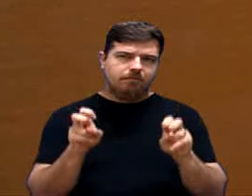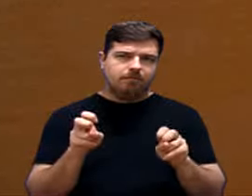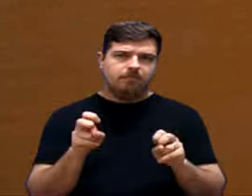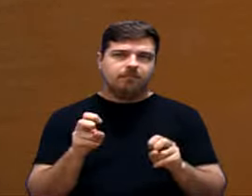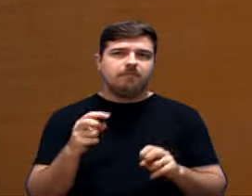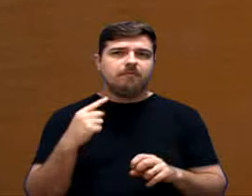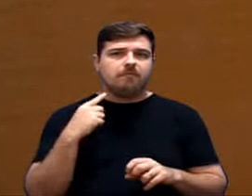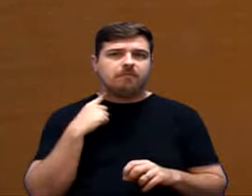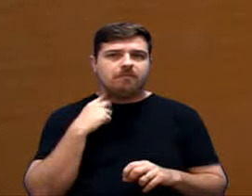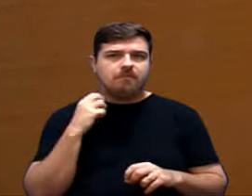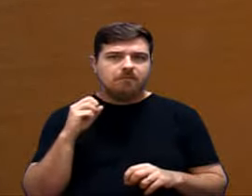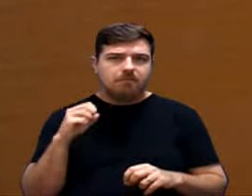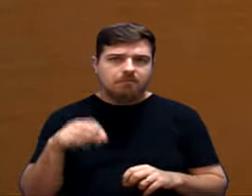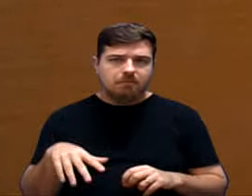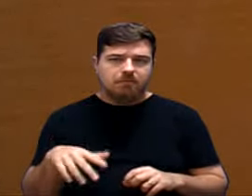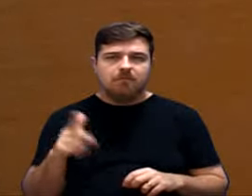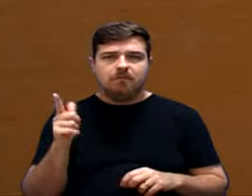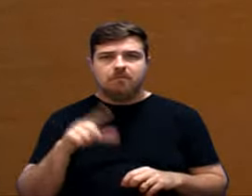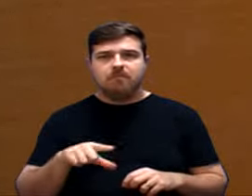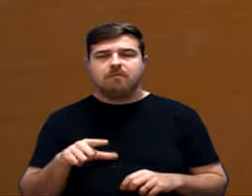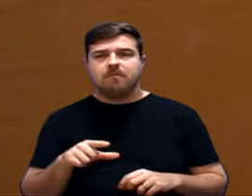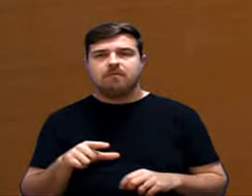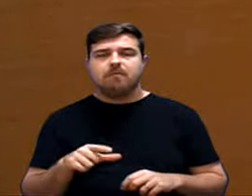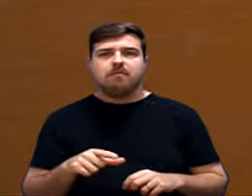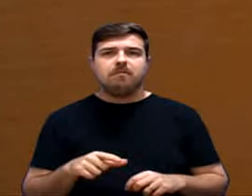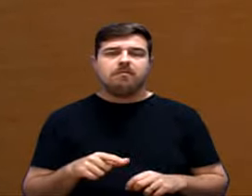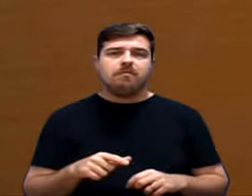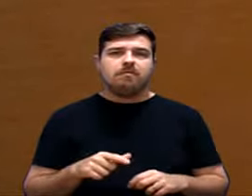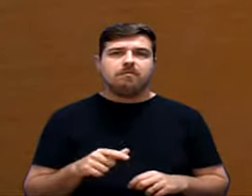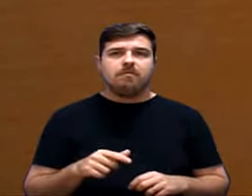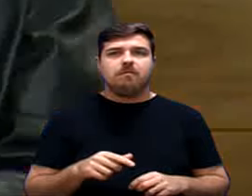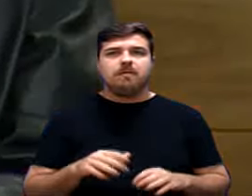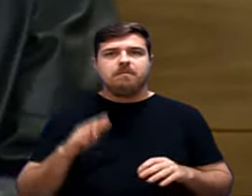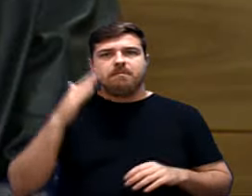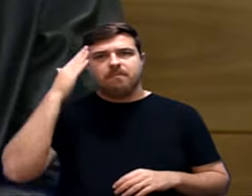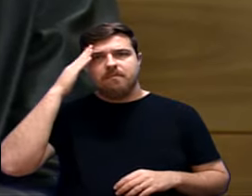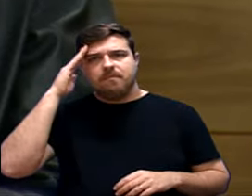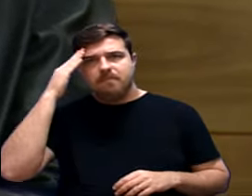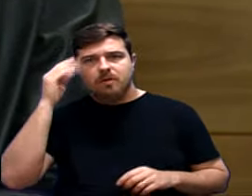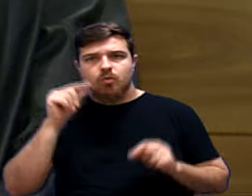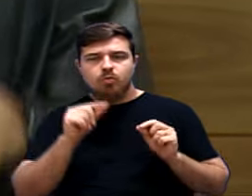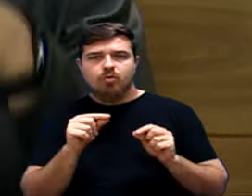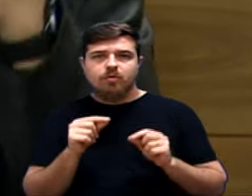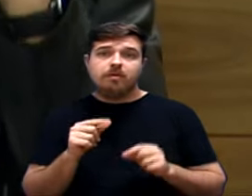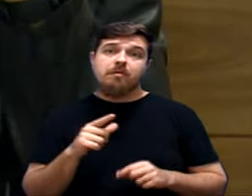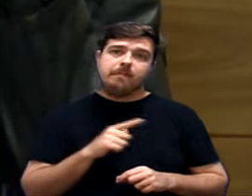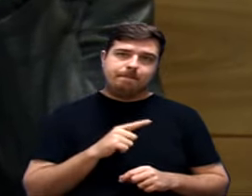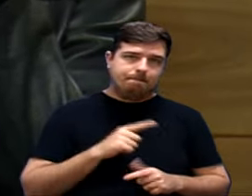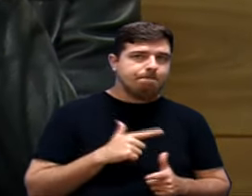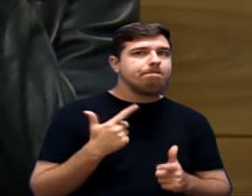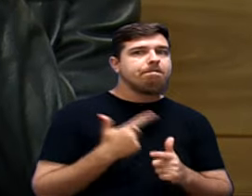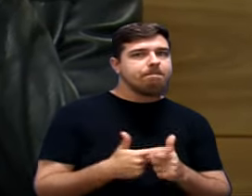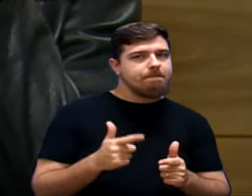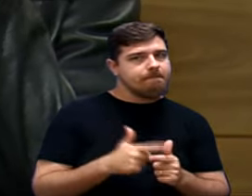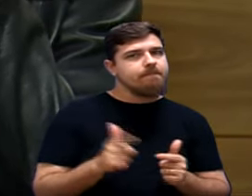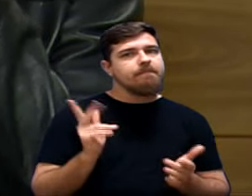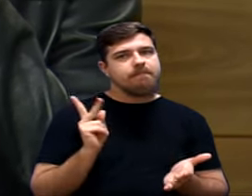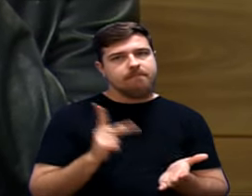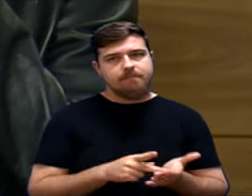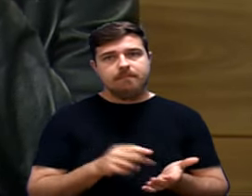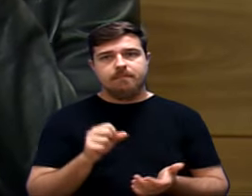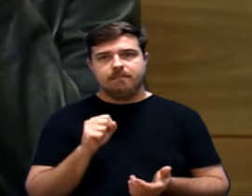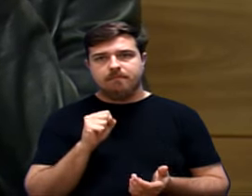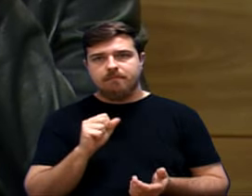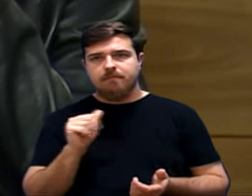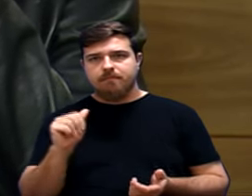coleta afastamento esgotamento ali do do São Carlos a gente entende que que que tem essa deficiência a gente no sai